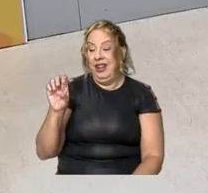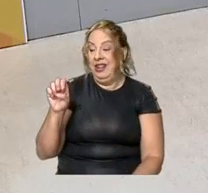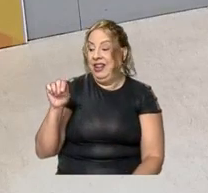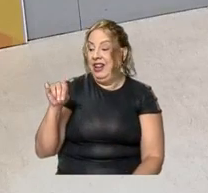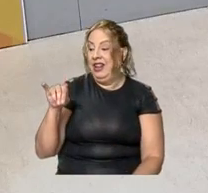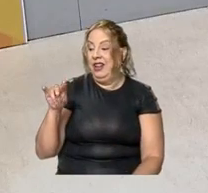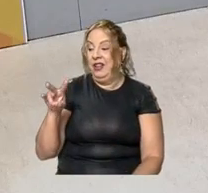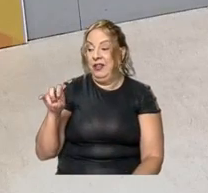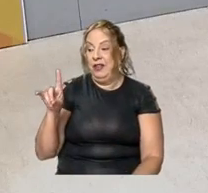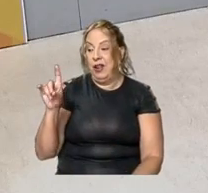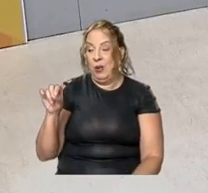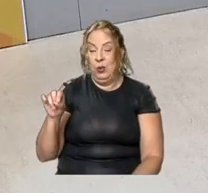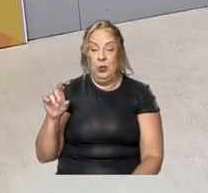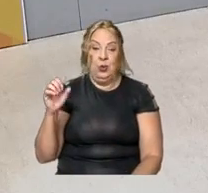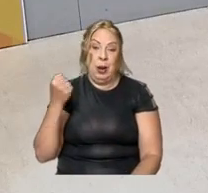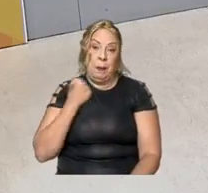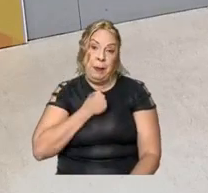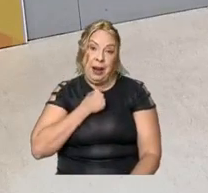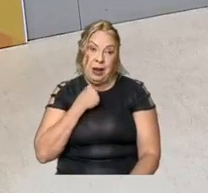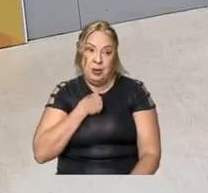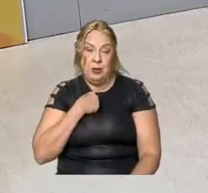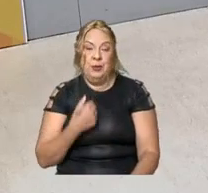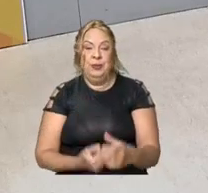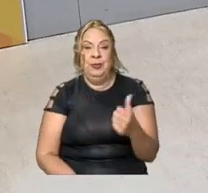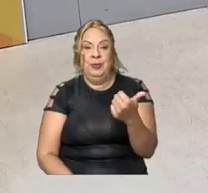amigo. Tá na audiência aí, marque